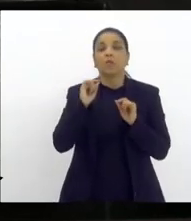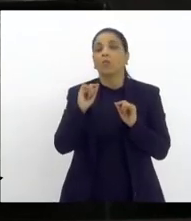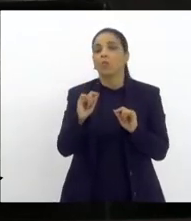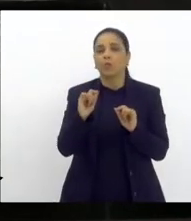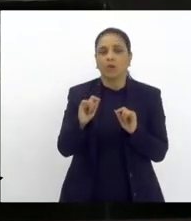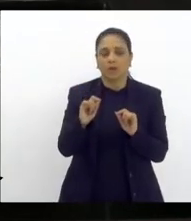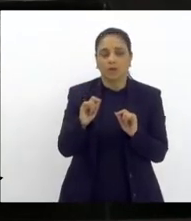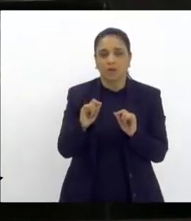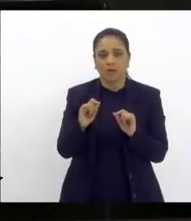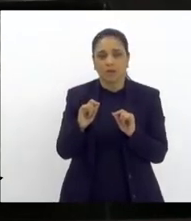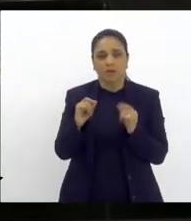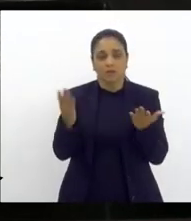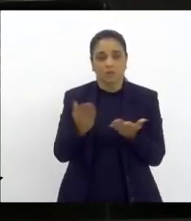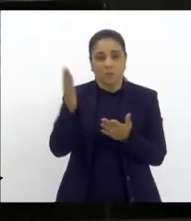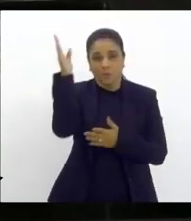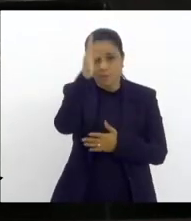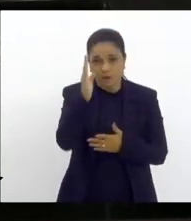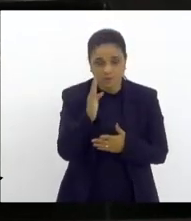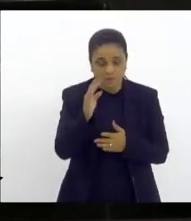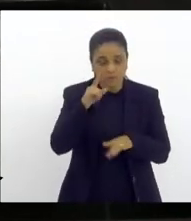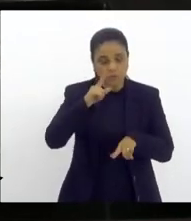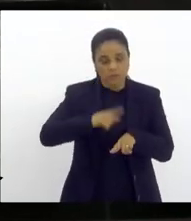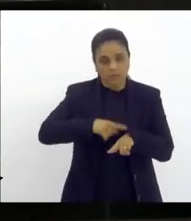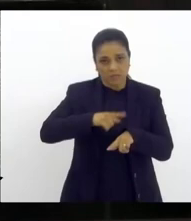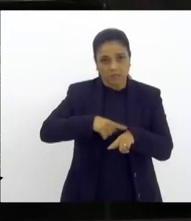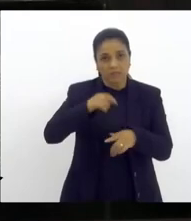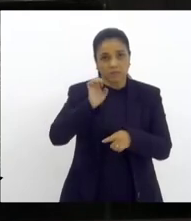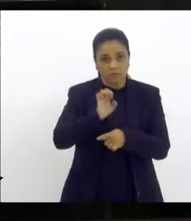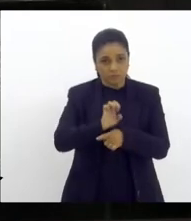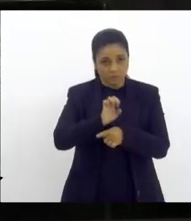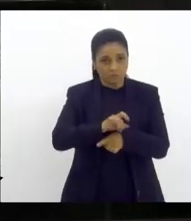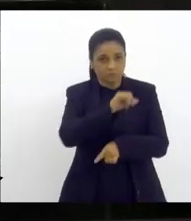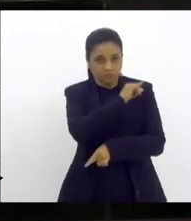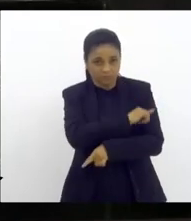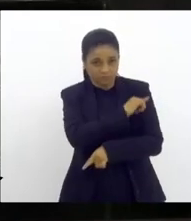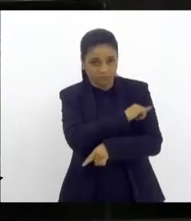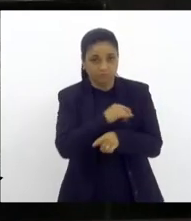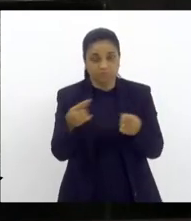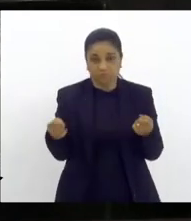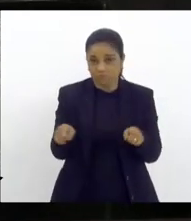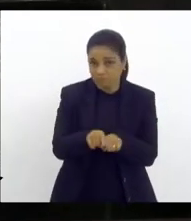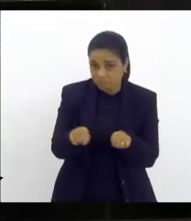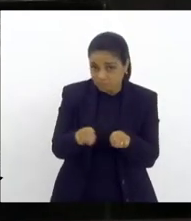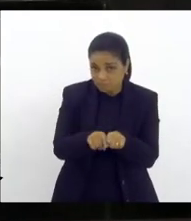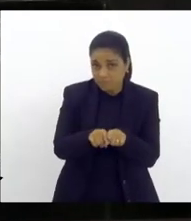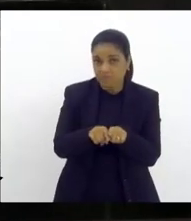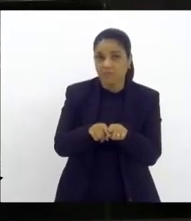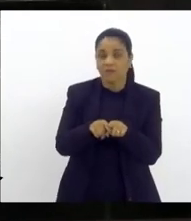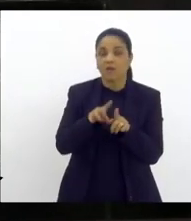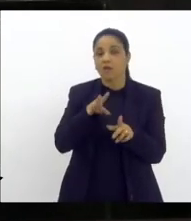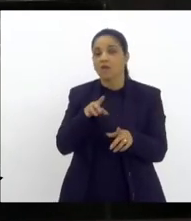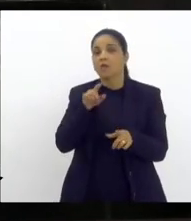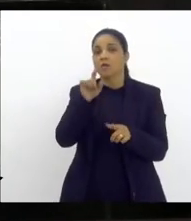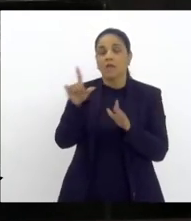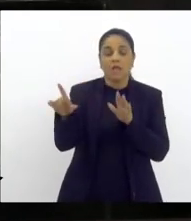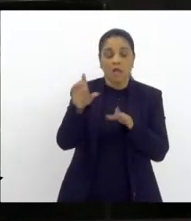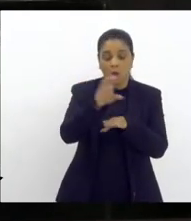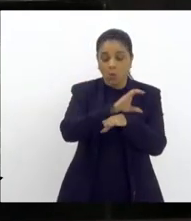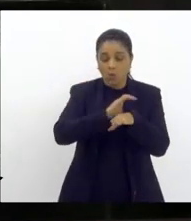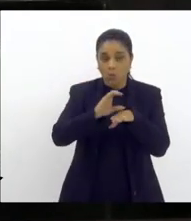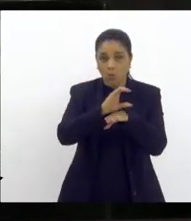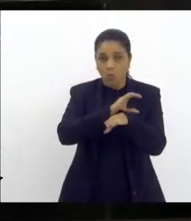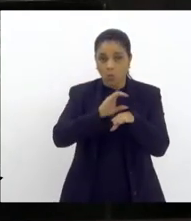também aqui do Estado do Rio de Janeiro que uma das do que é garantido na Constituição Federal